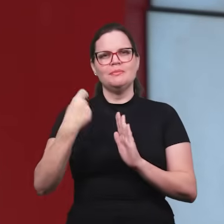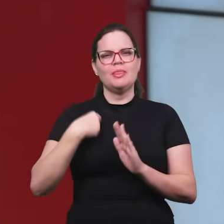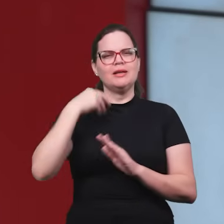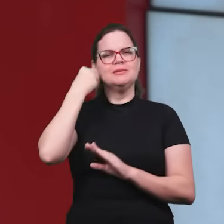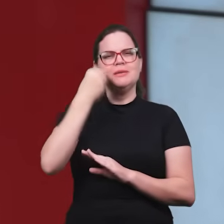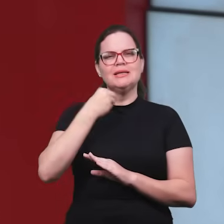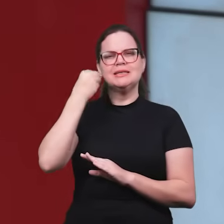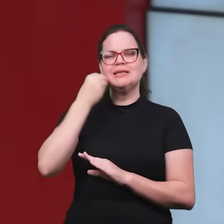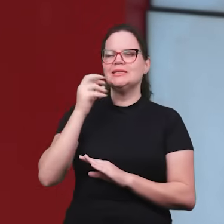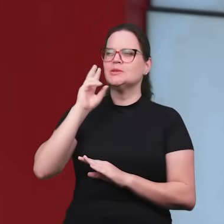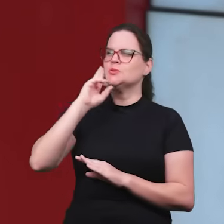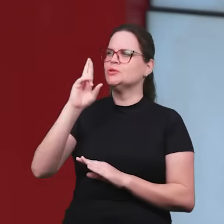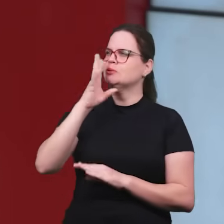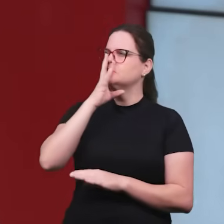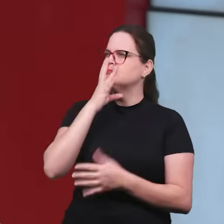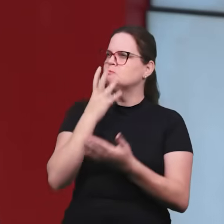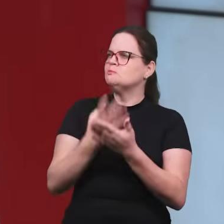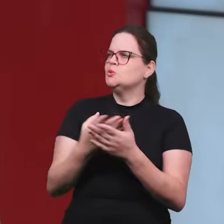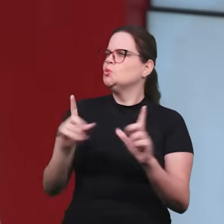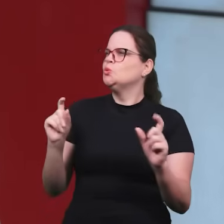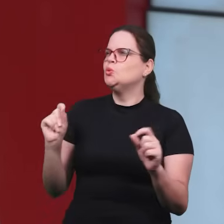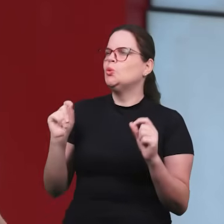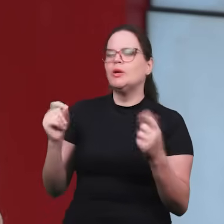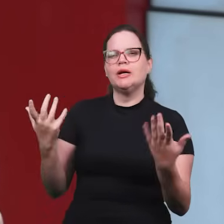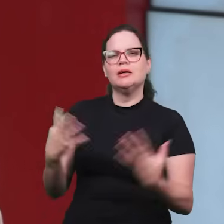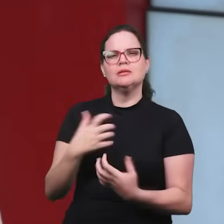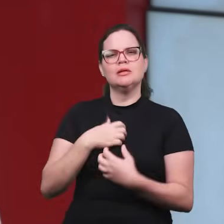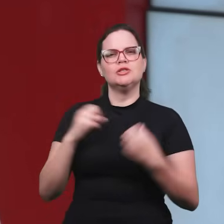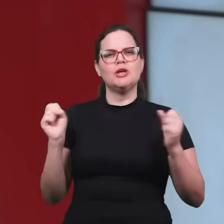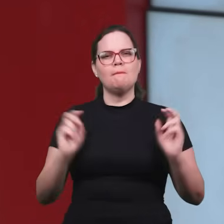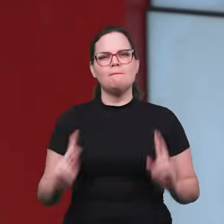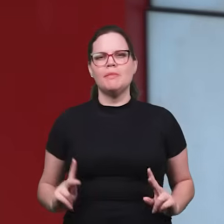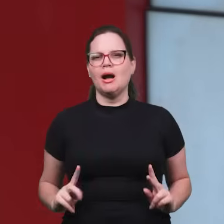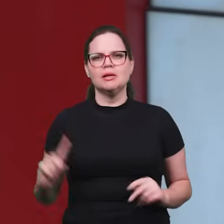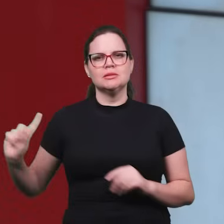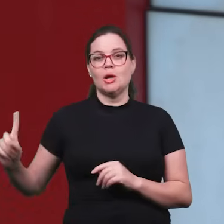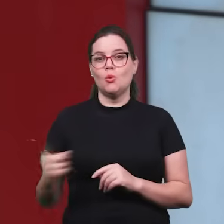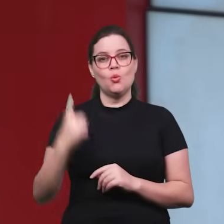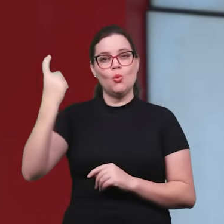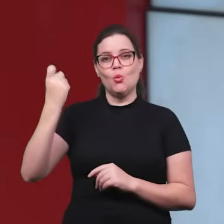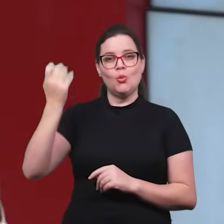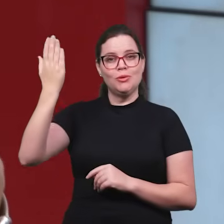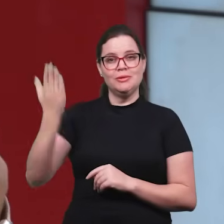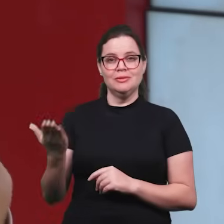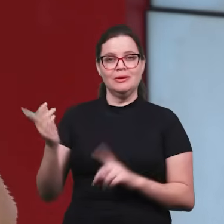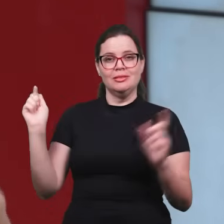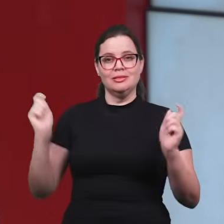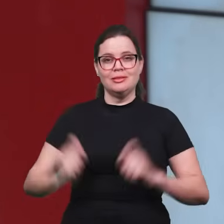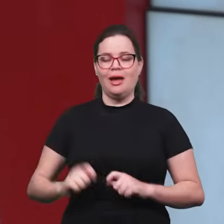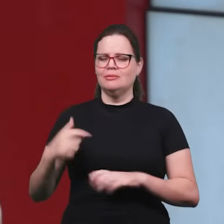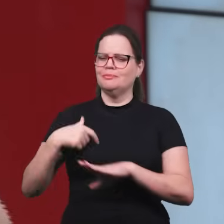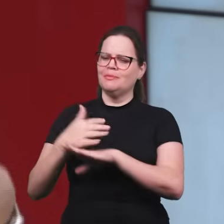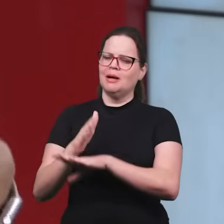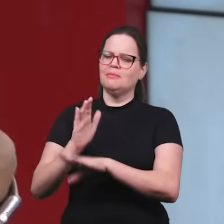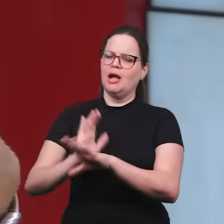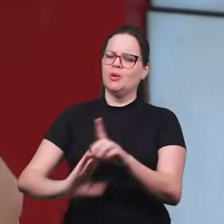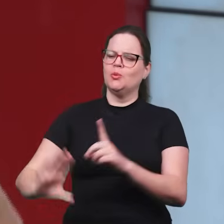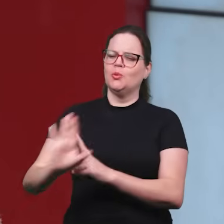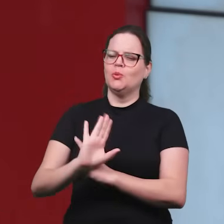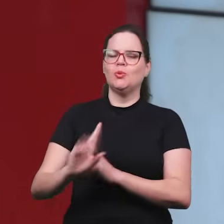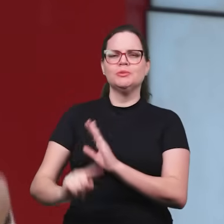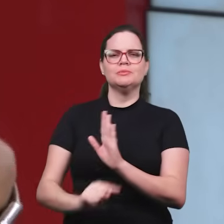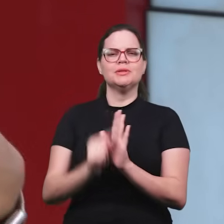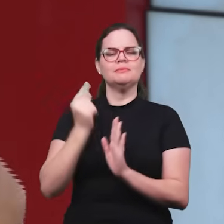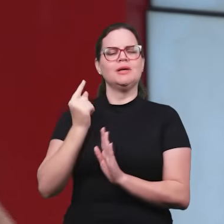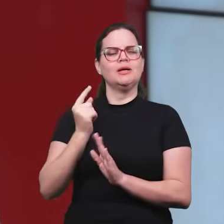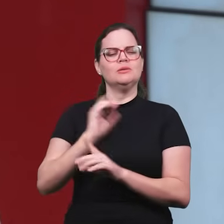primeiras experiências com o Senhor, vendo o que é gozar de uma paz que só Jesus tem para dar. Entramos nos cultos, vivemos nos primeiros